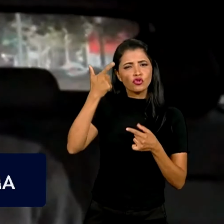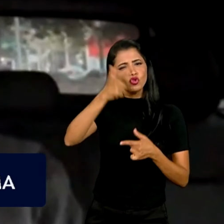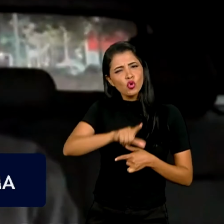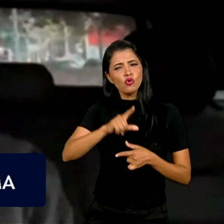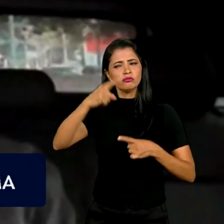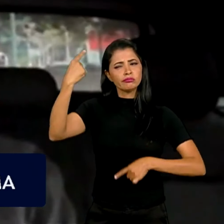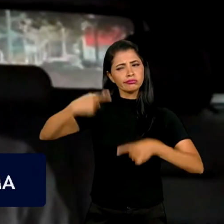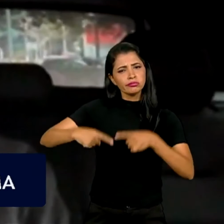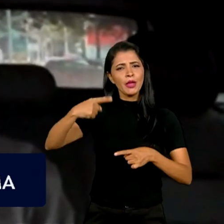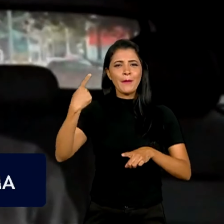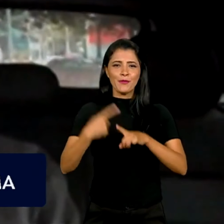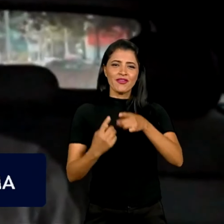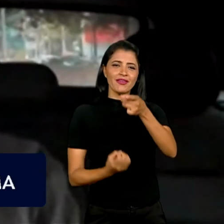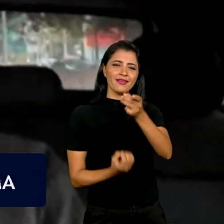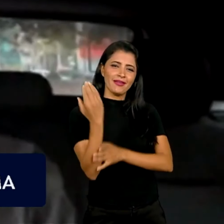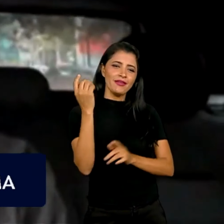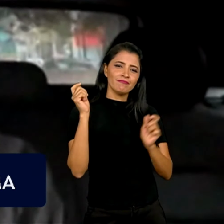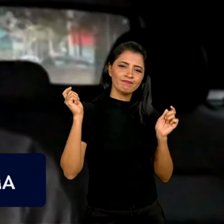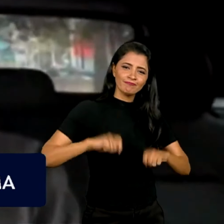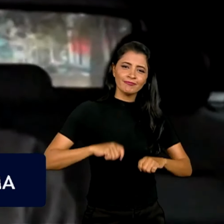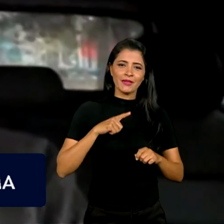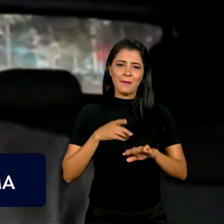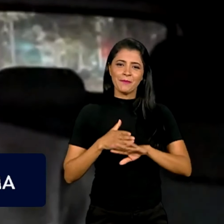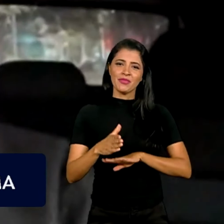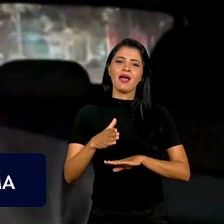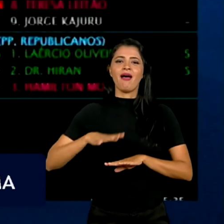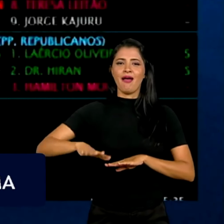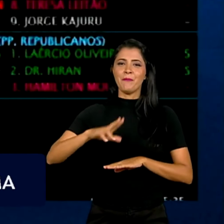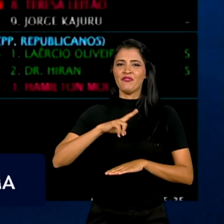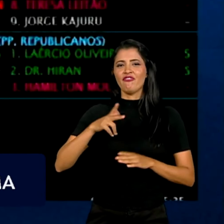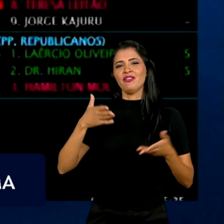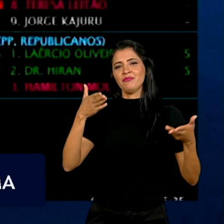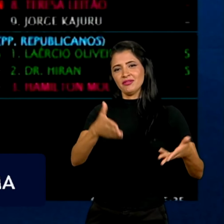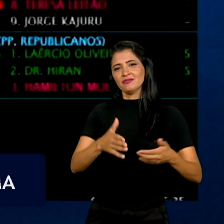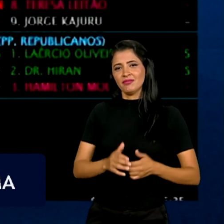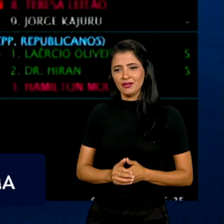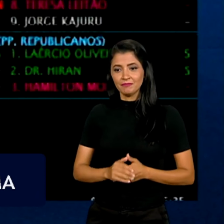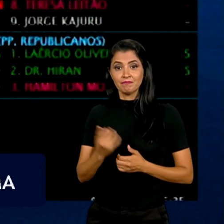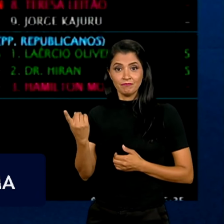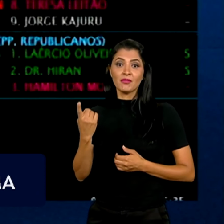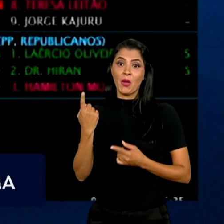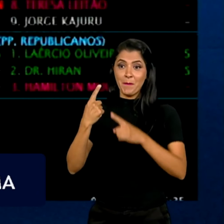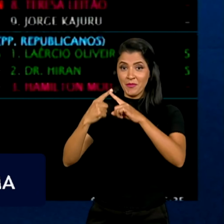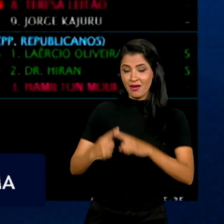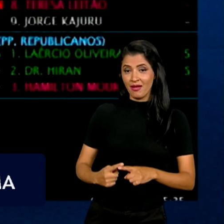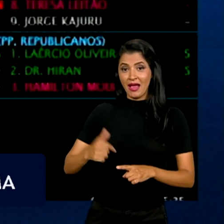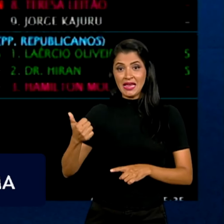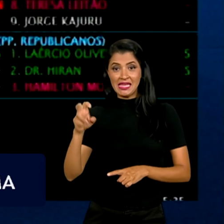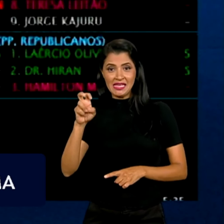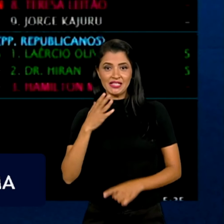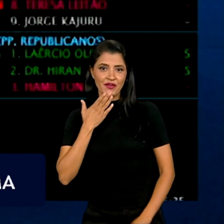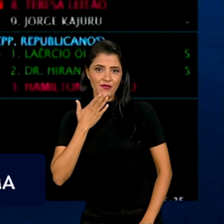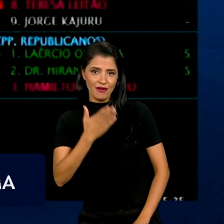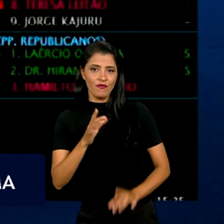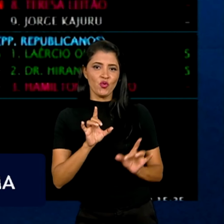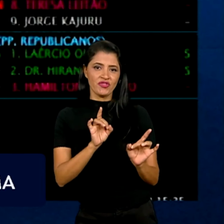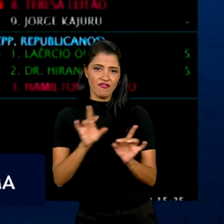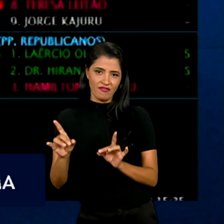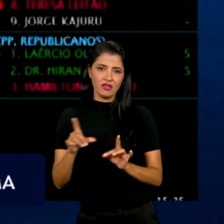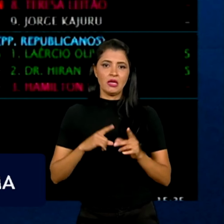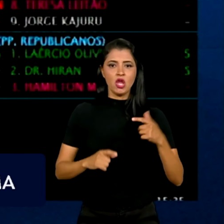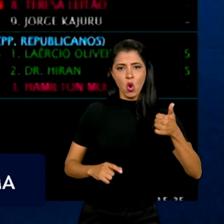porque ela cria condições para a participação da iniciativa privada. O placar na CCJ foi de 15 votos a favor da comercialização